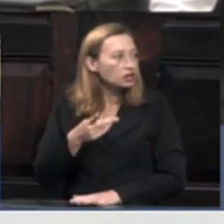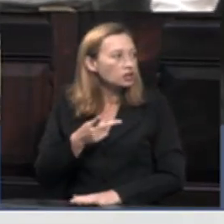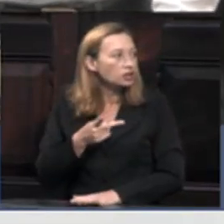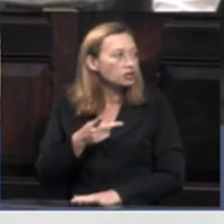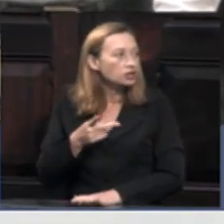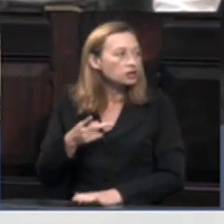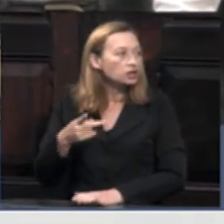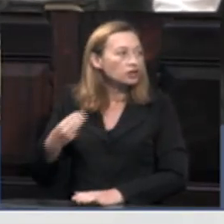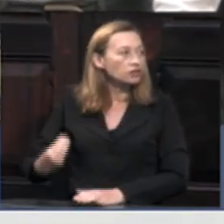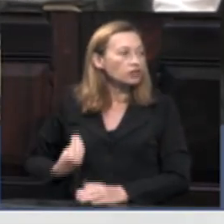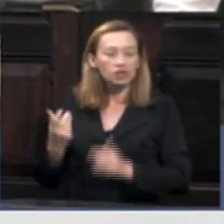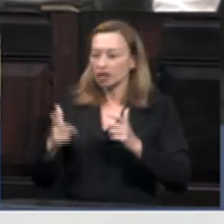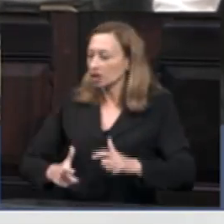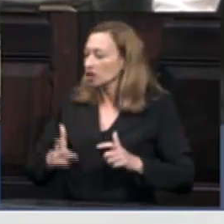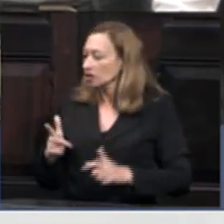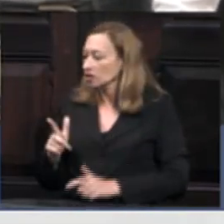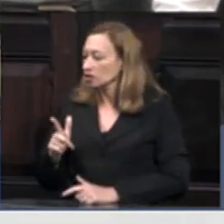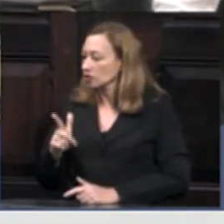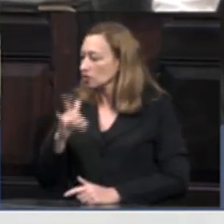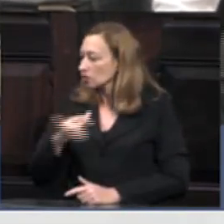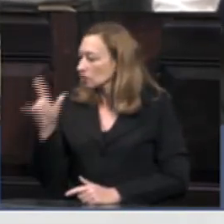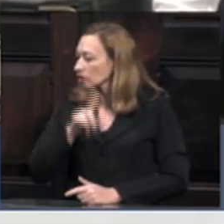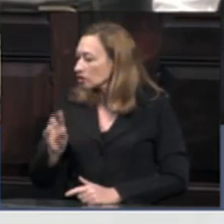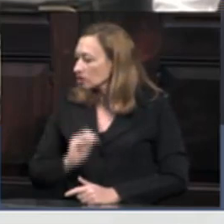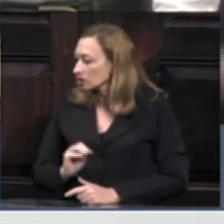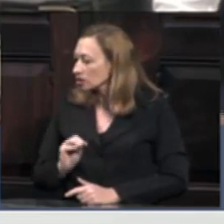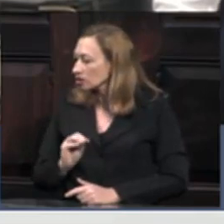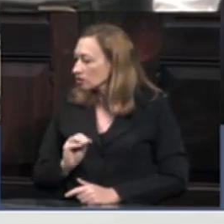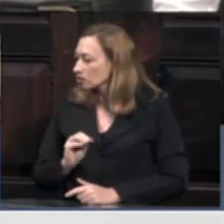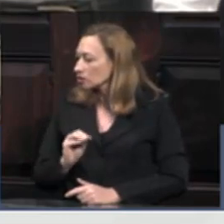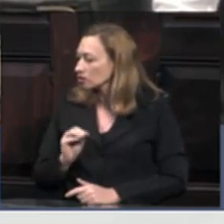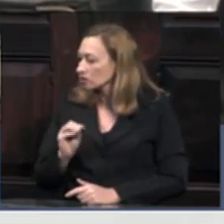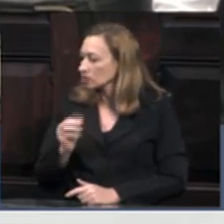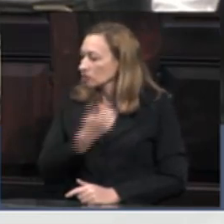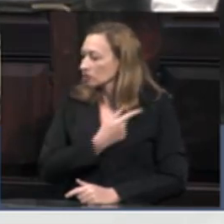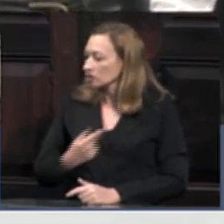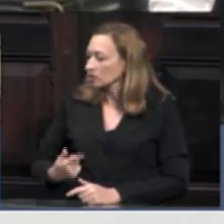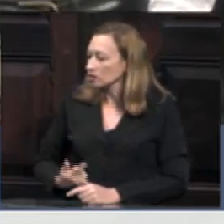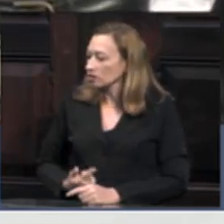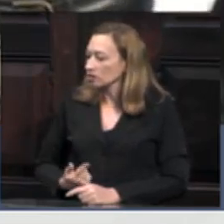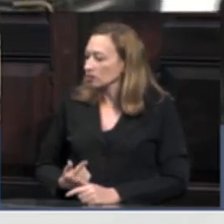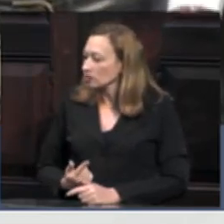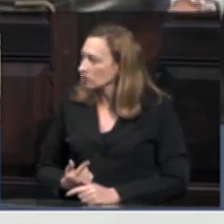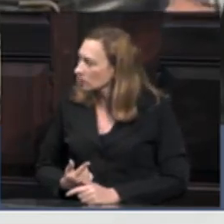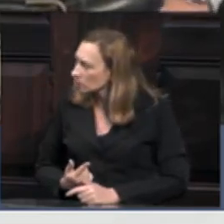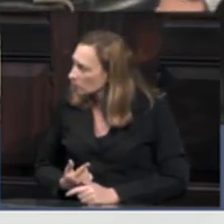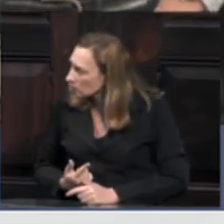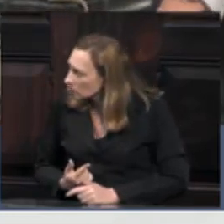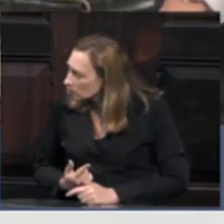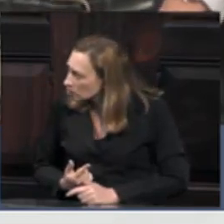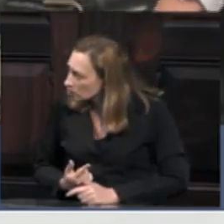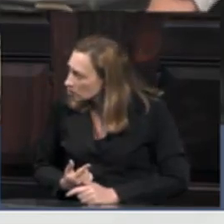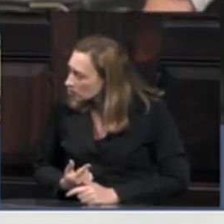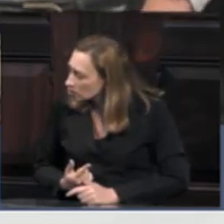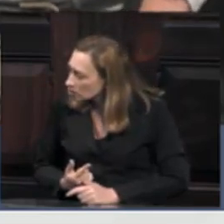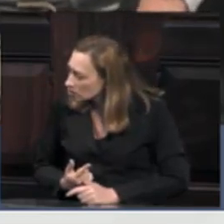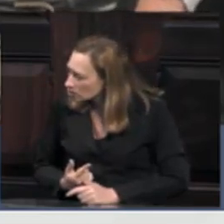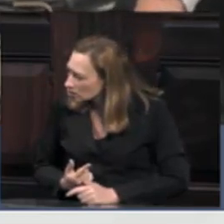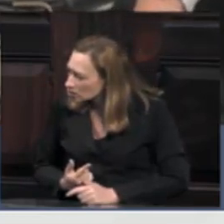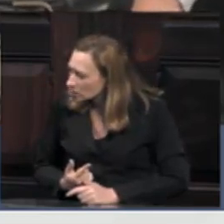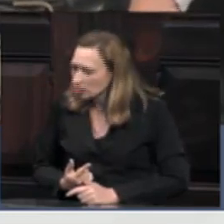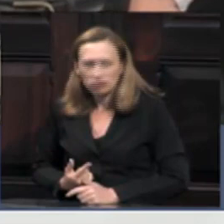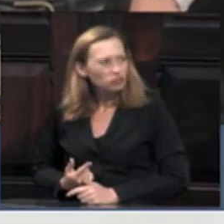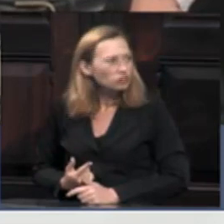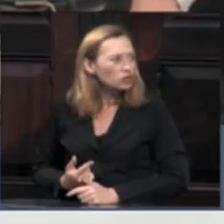eleito, Cláudio, dos deputados eleitos Alexandre Knoploch e Rodrigo